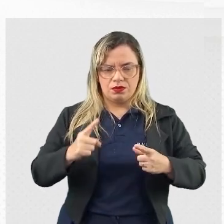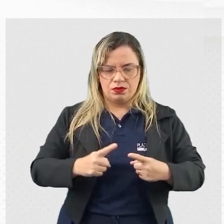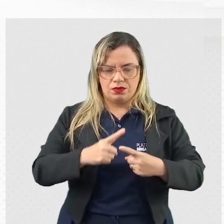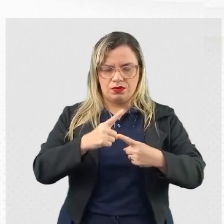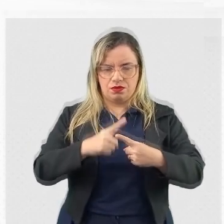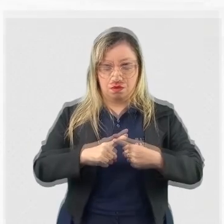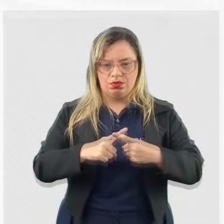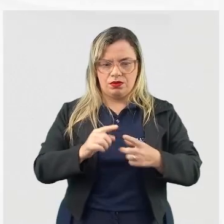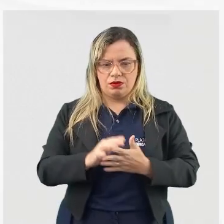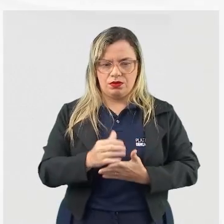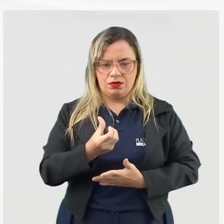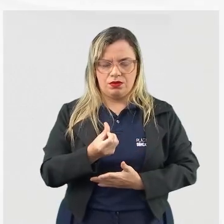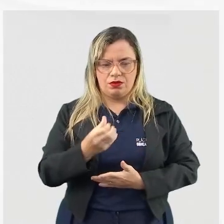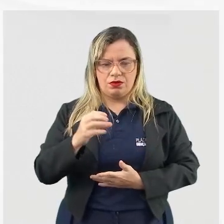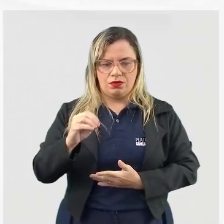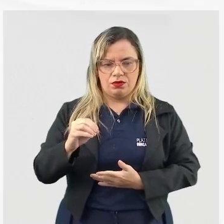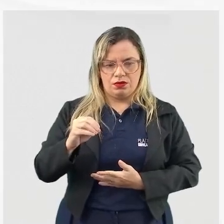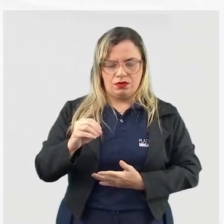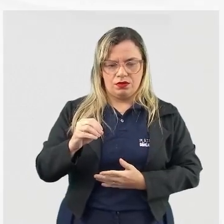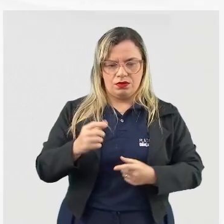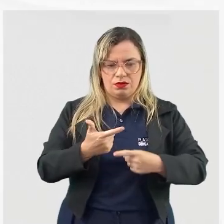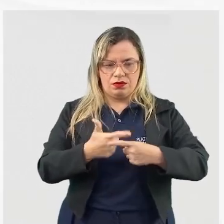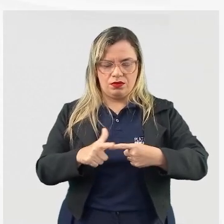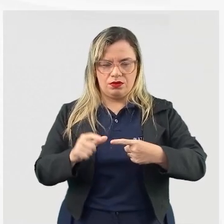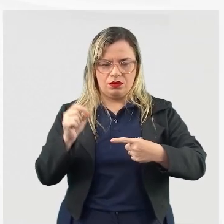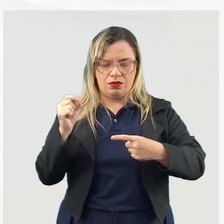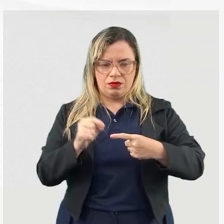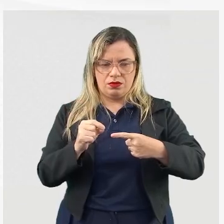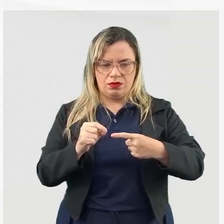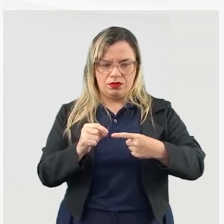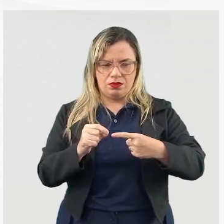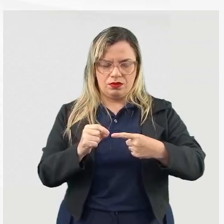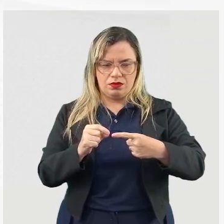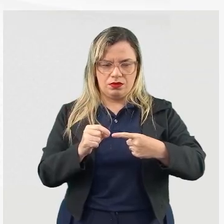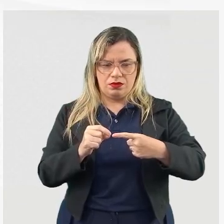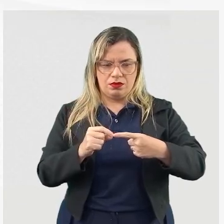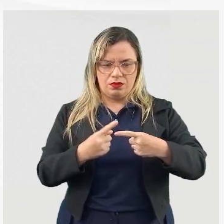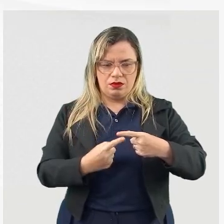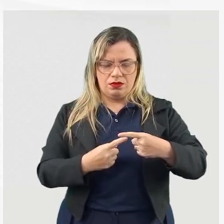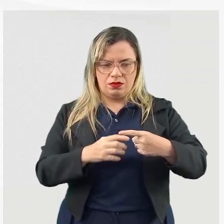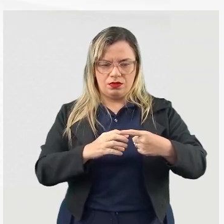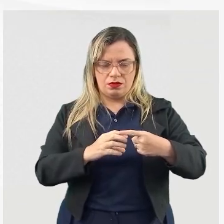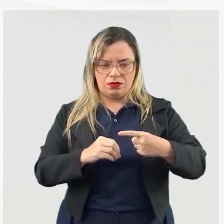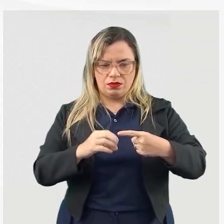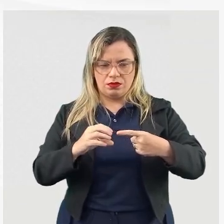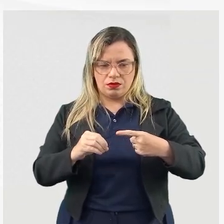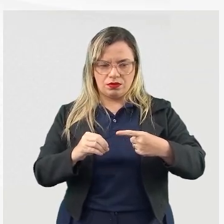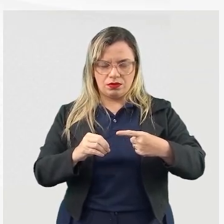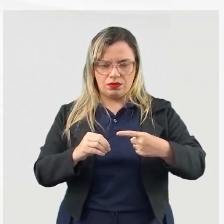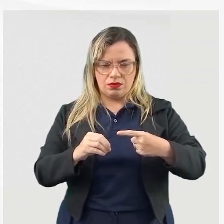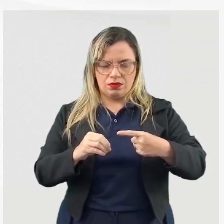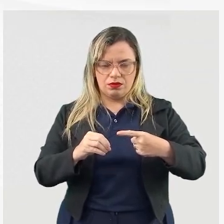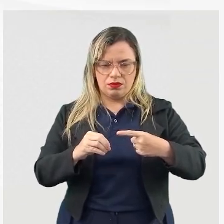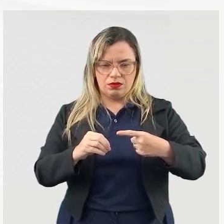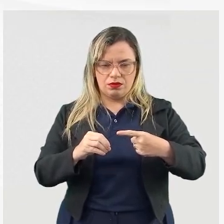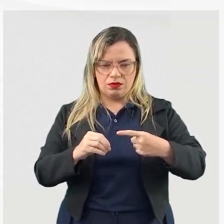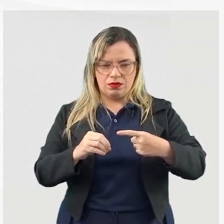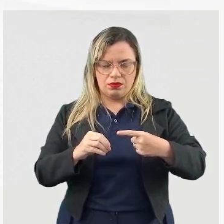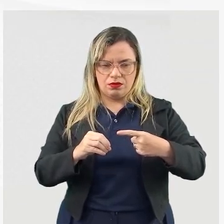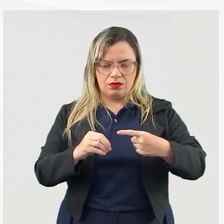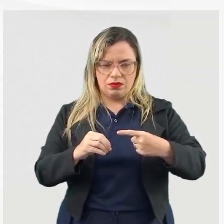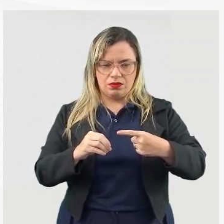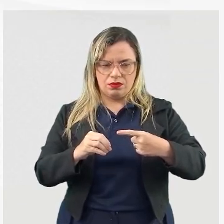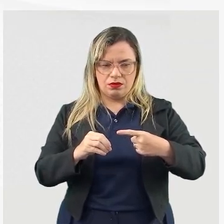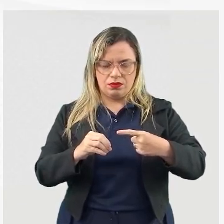multiplicado por 60 sobre 100, que é o meu 60%.